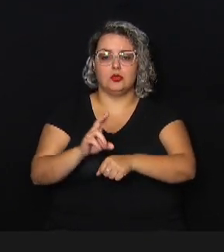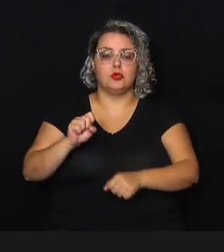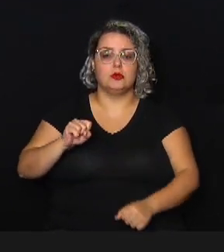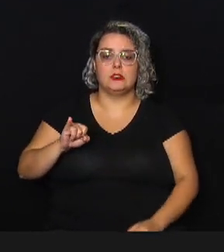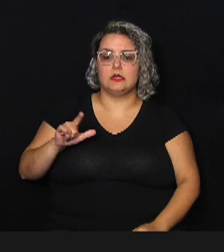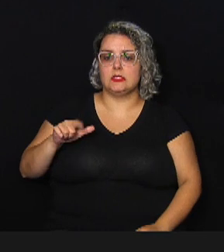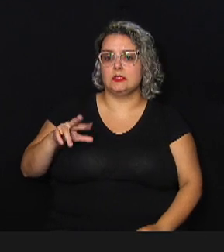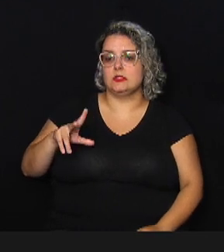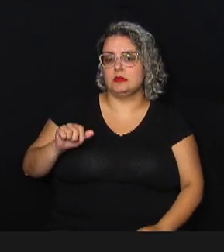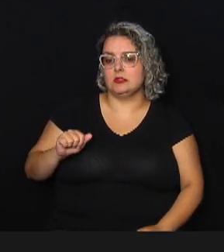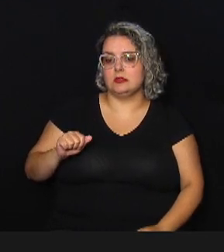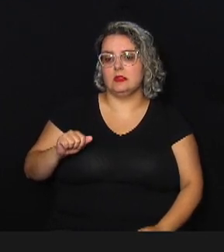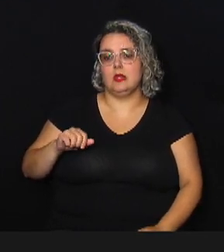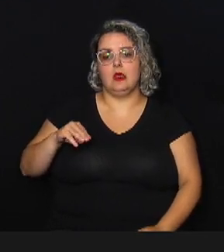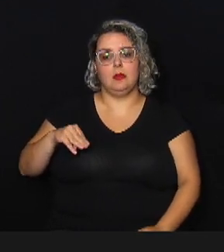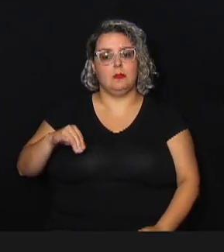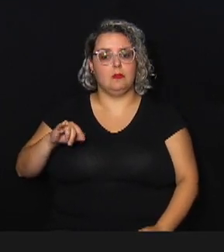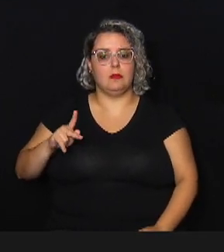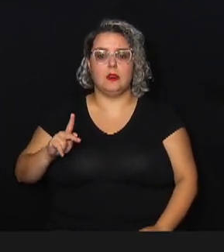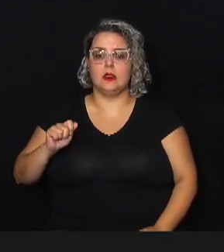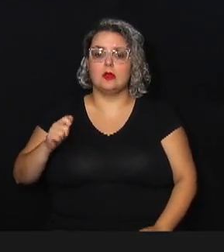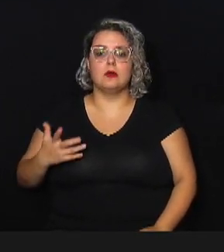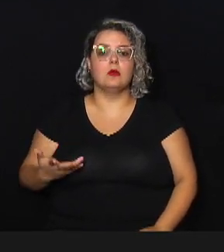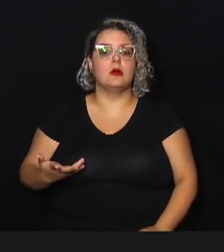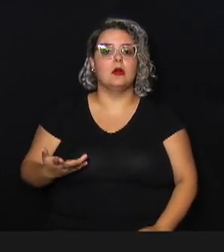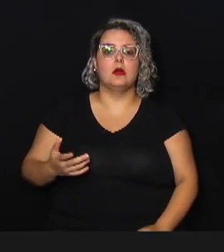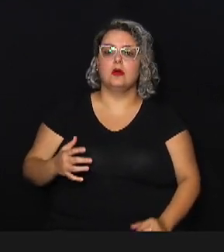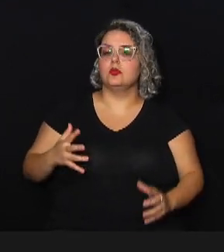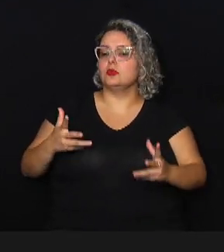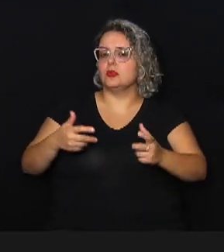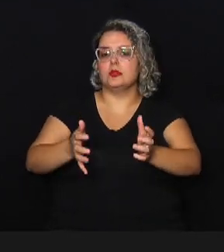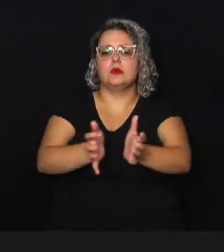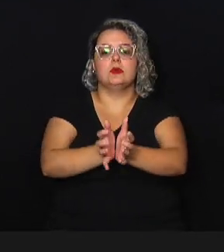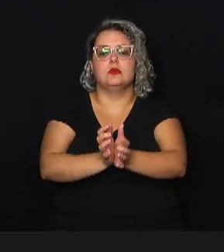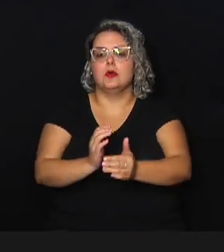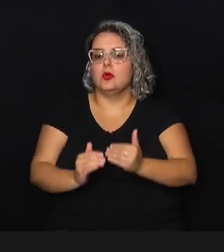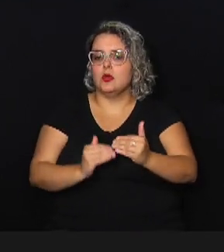doutora Milka, o pessoal, a equipe médica de lá, construíram